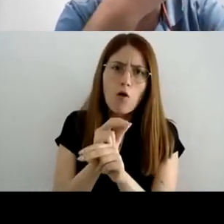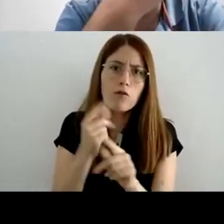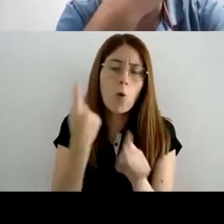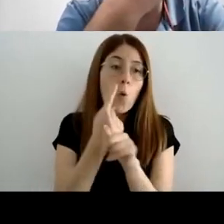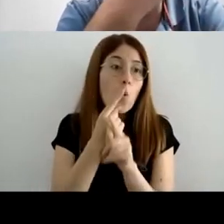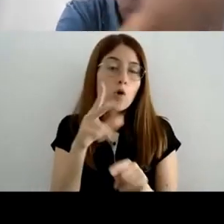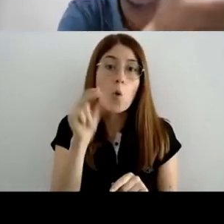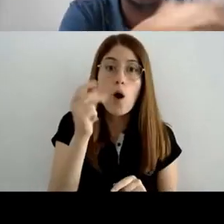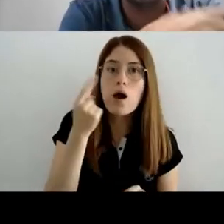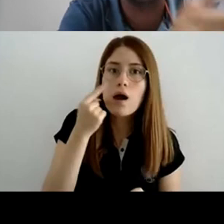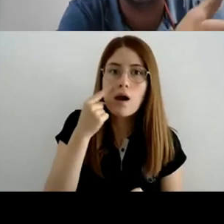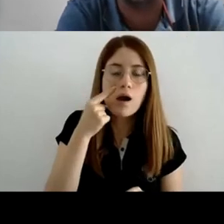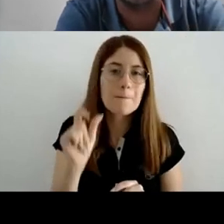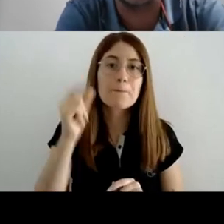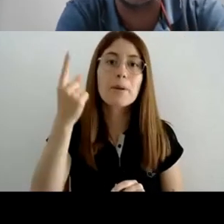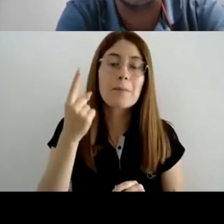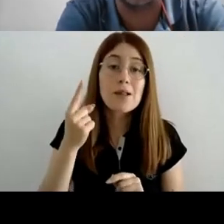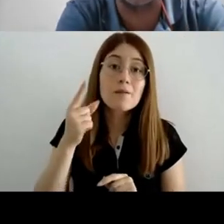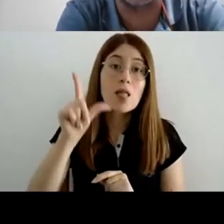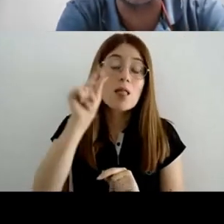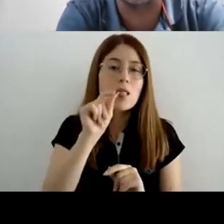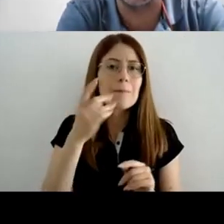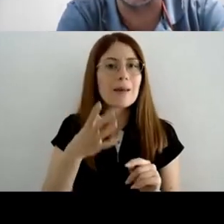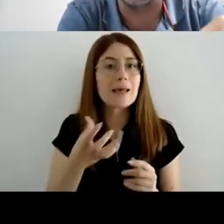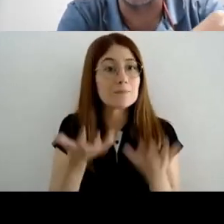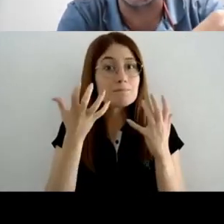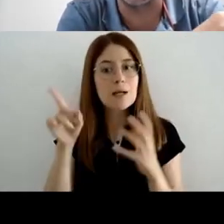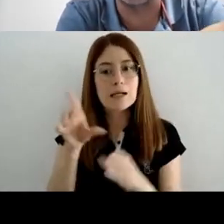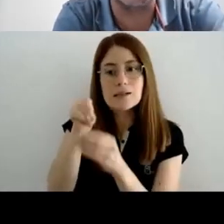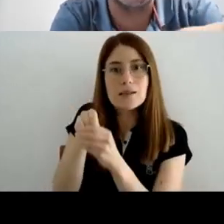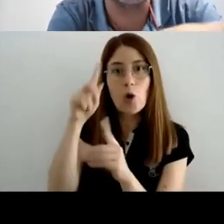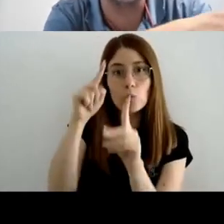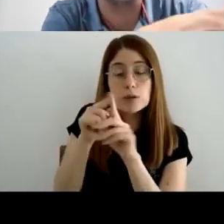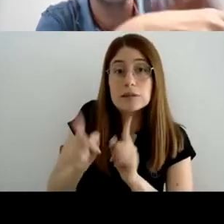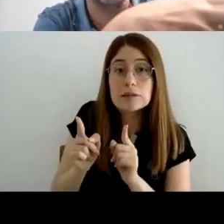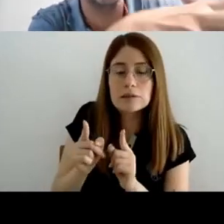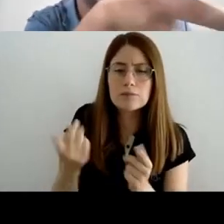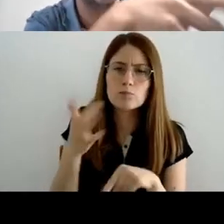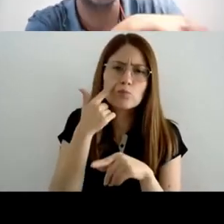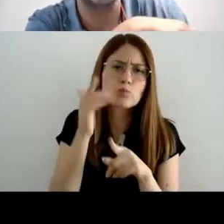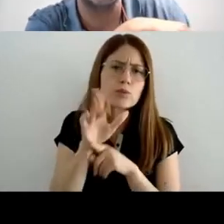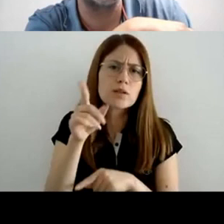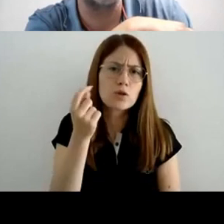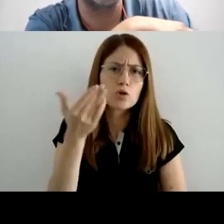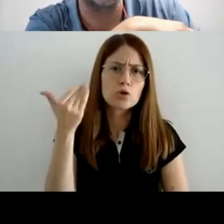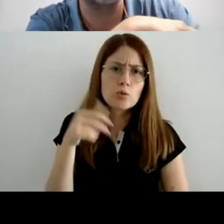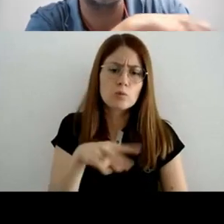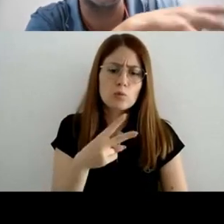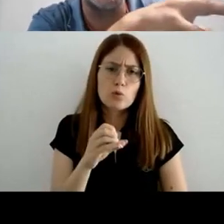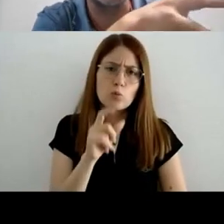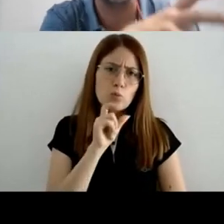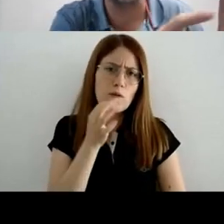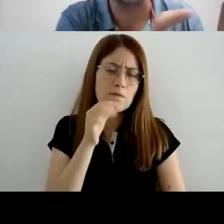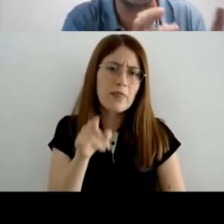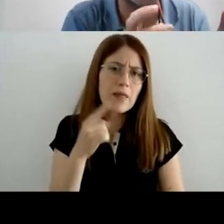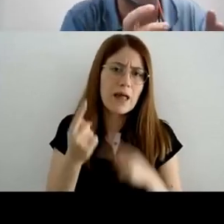provaram, de querer fazer parte desta tal propósito, e por isso é que, por exemplo, eu não poderia falar isso muito bem, às vezes nas